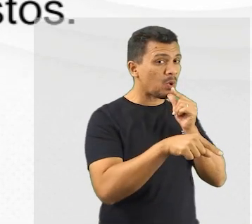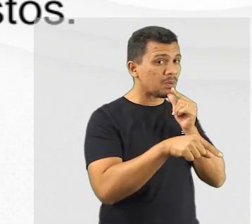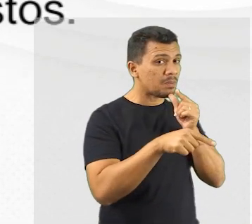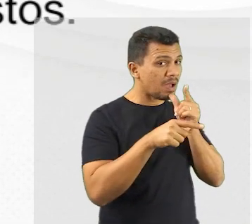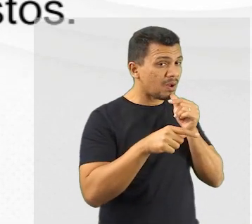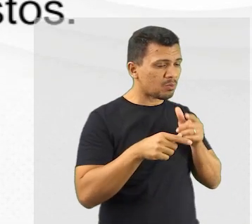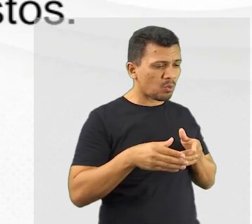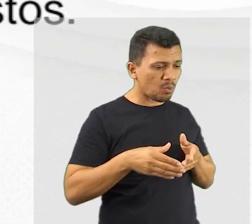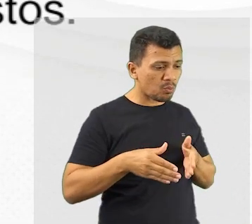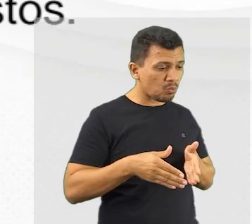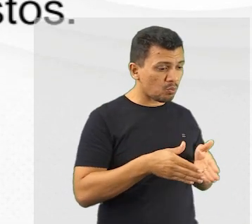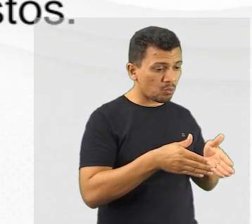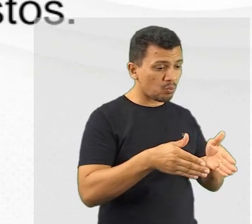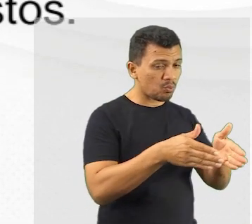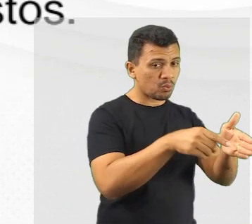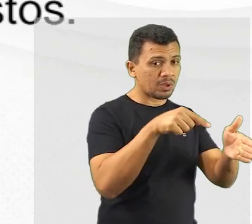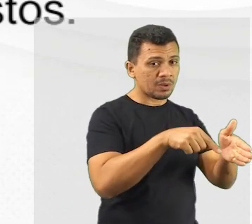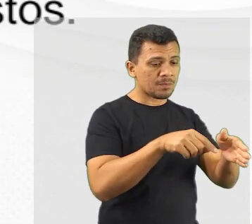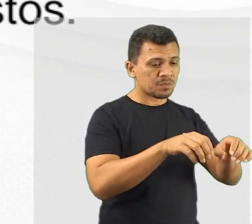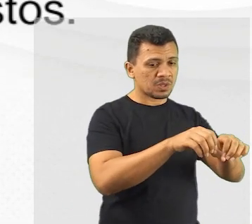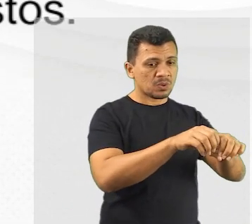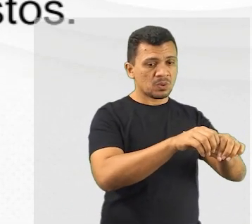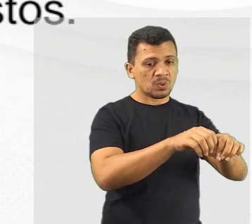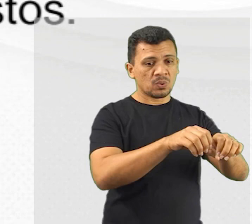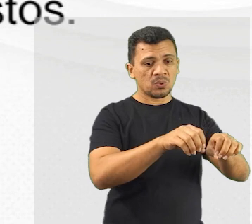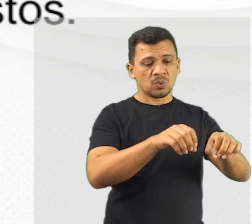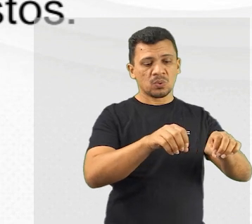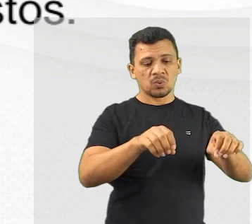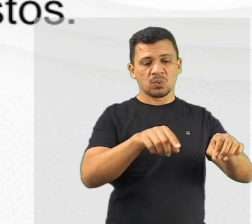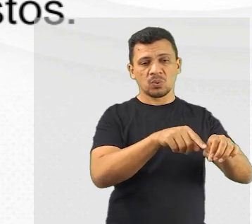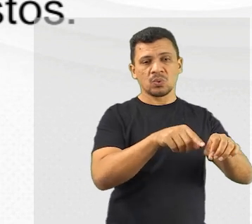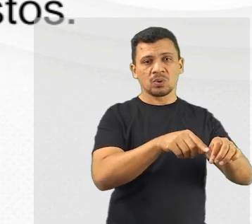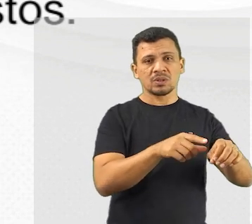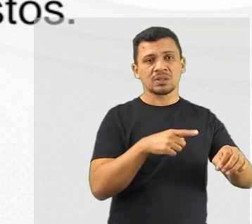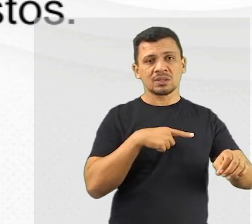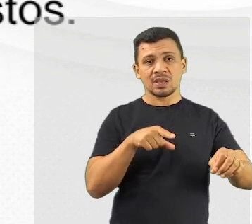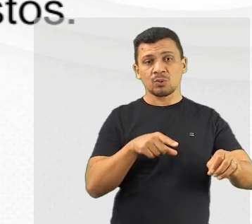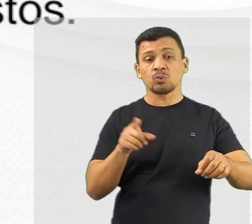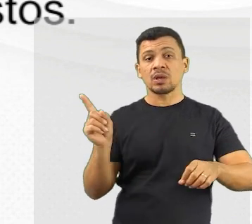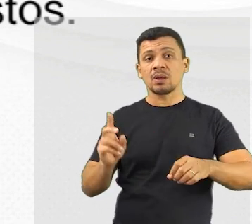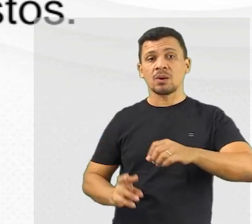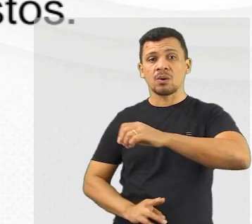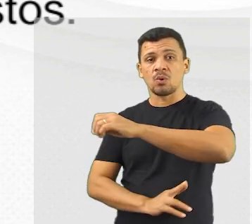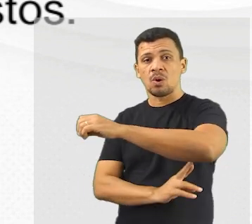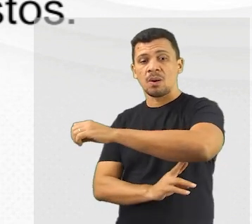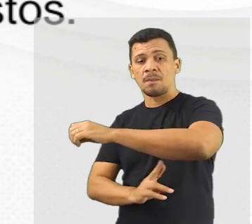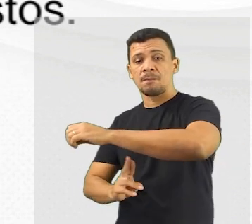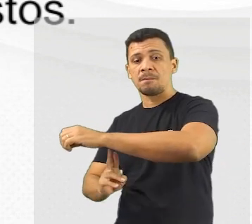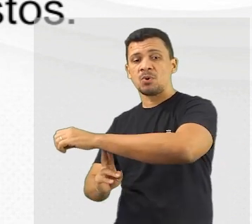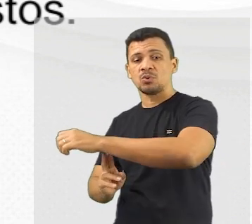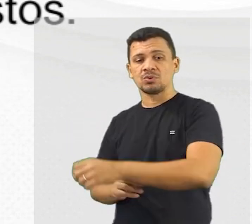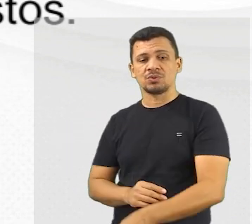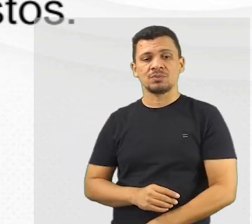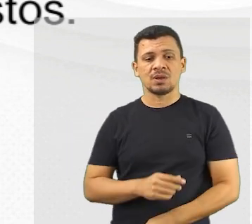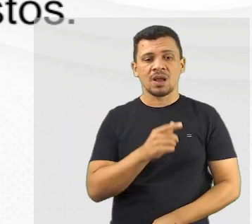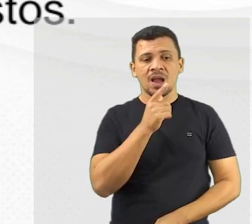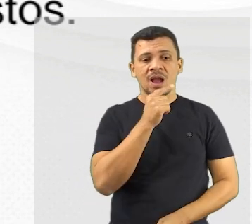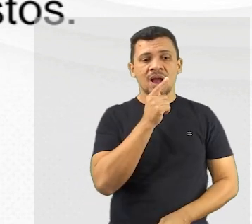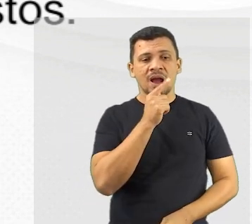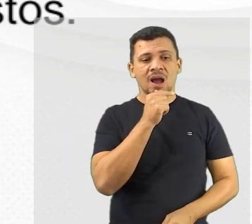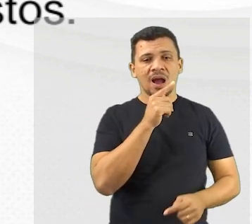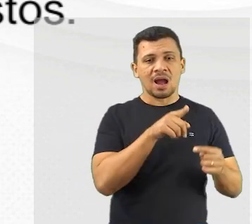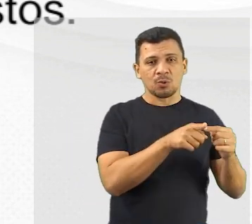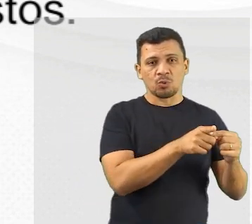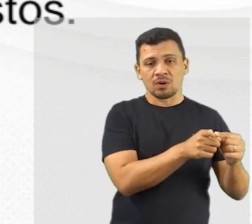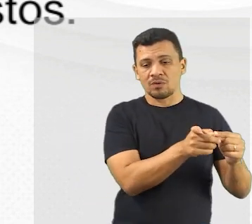um cano, só que na forma de pontes. Eu vou levar água nesse sentido aqui, vou levar água